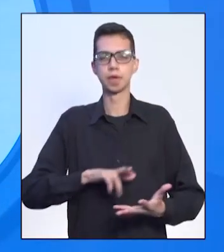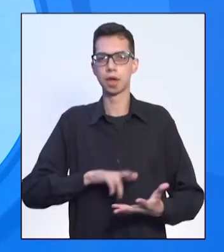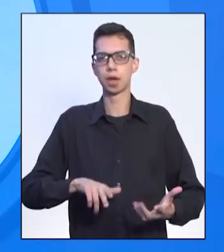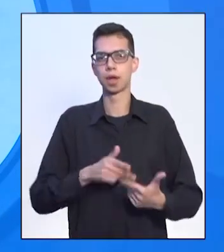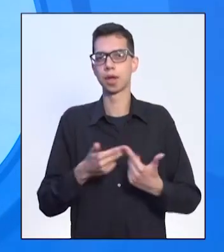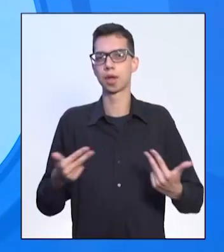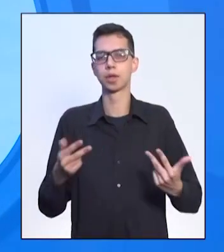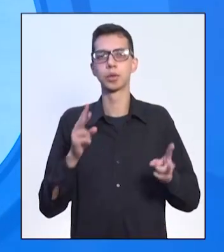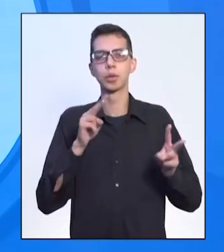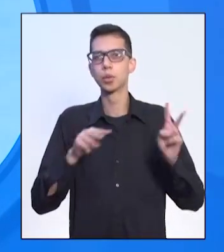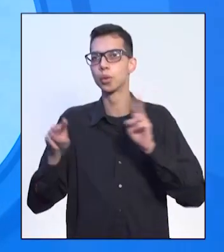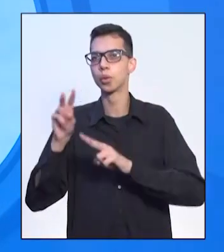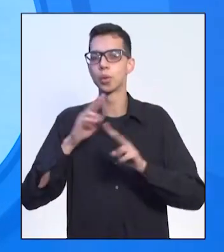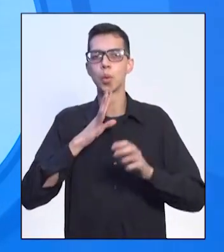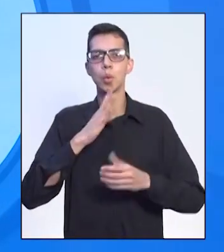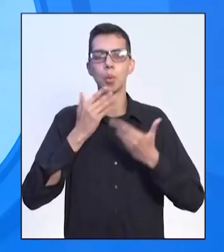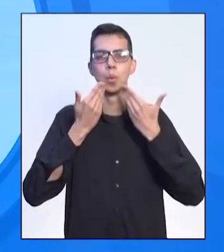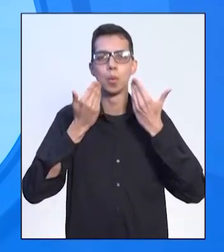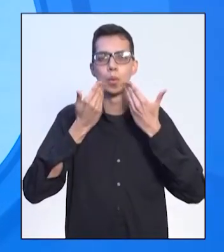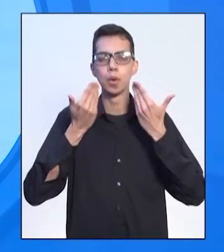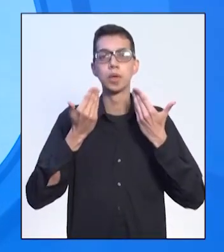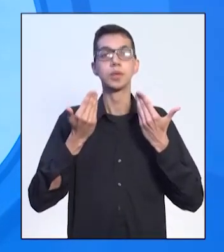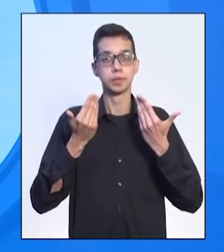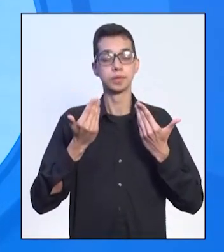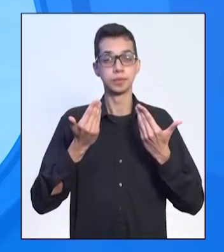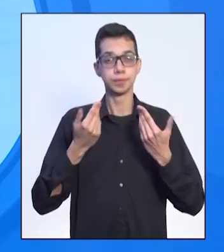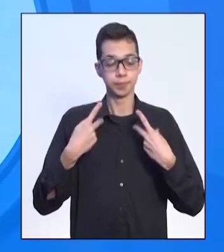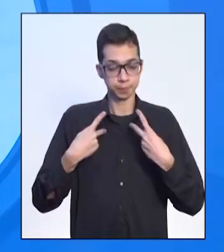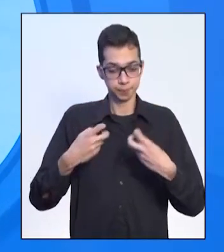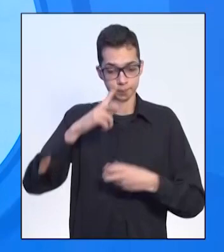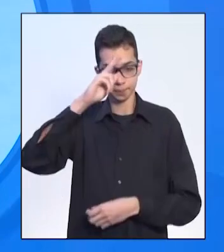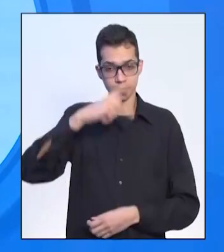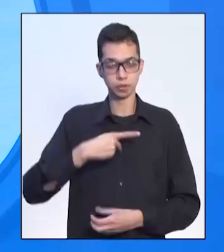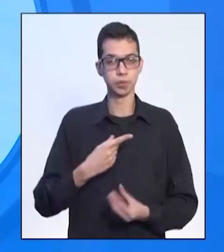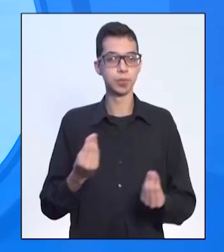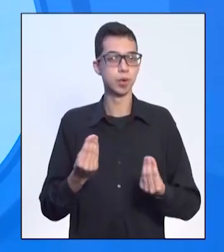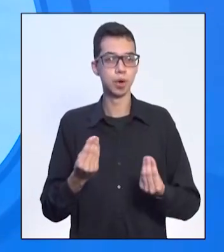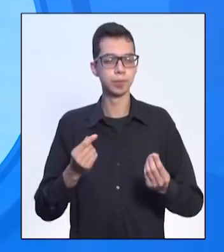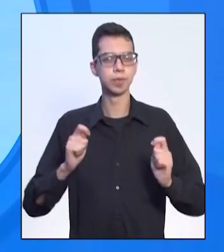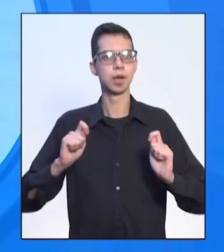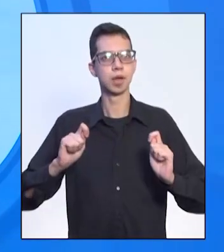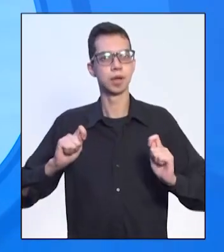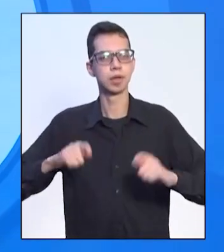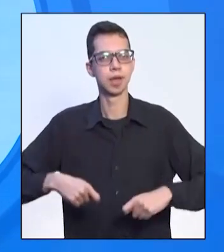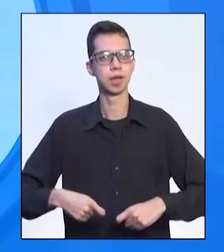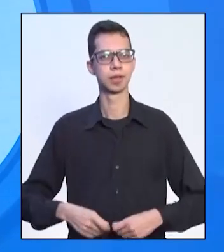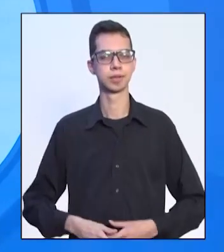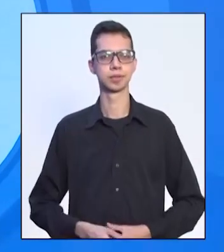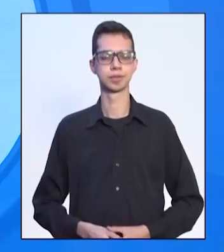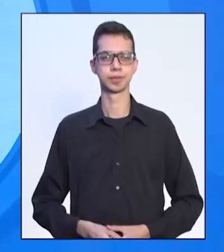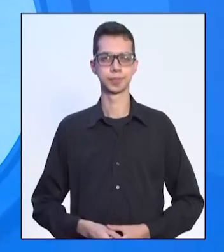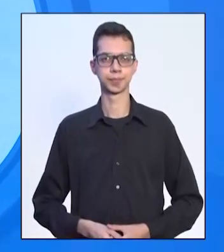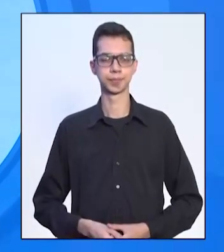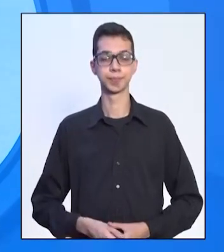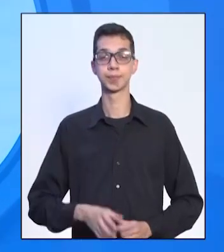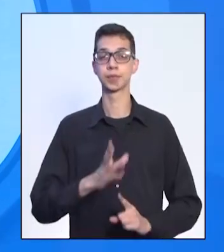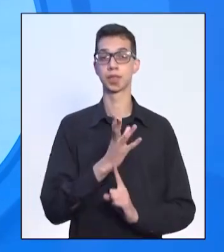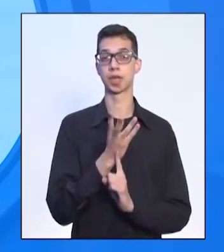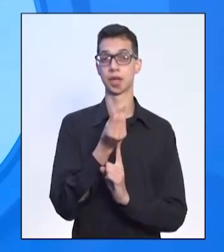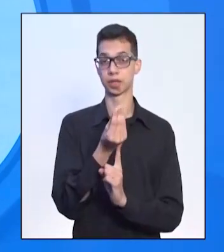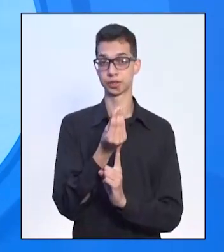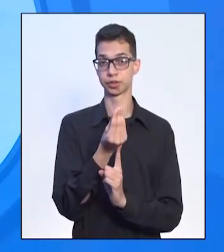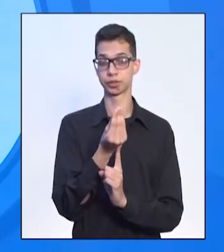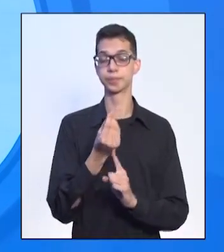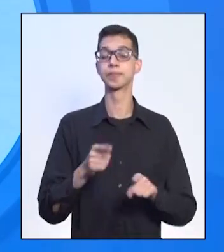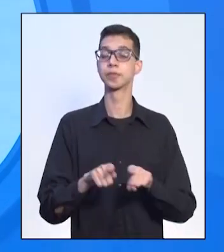nesse sentido, a gente percebe como nós somos capazes, por esse belo racional e pela arte, de também